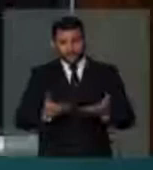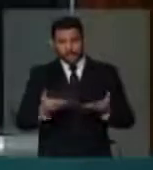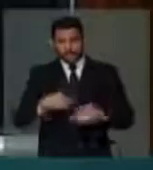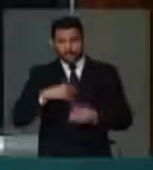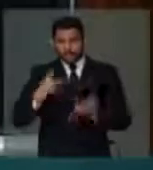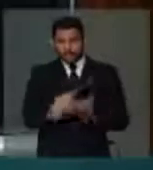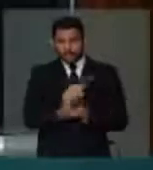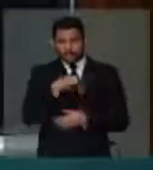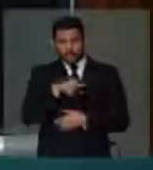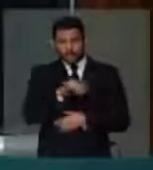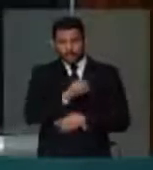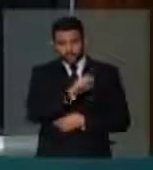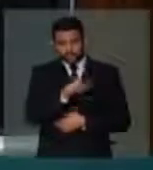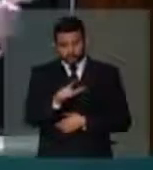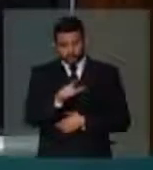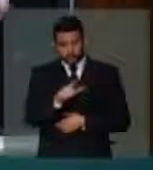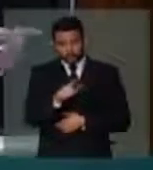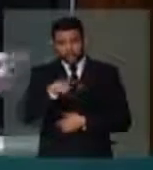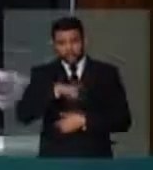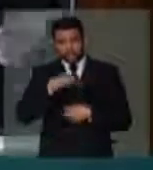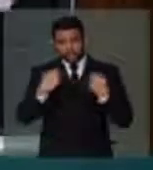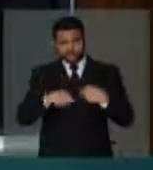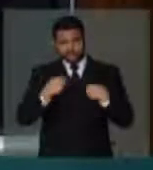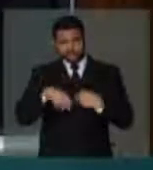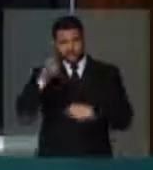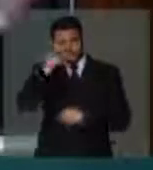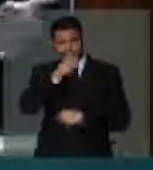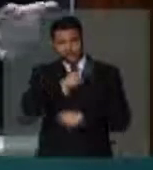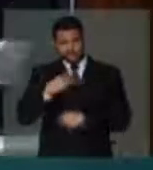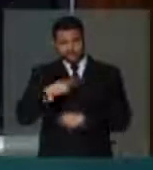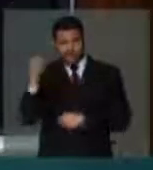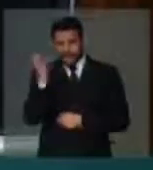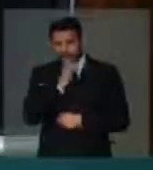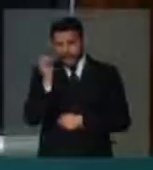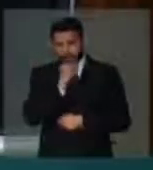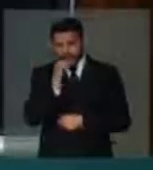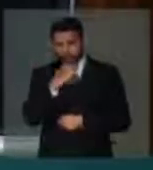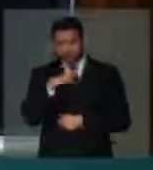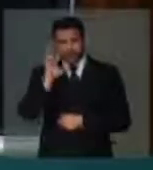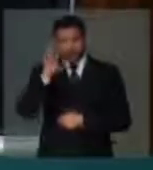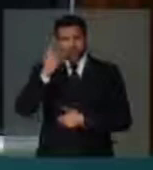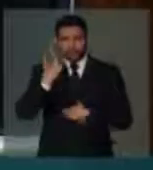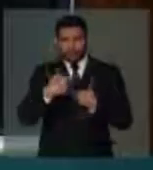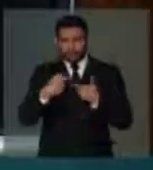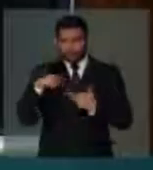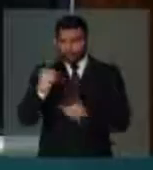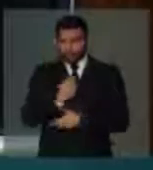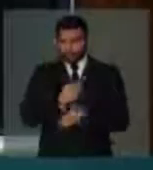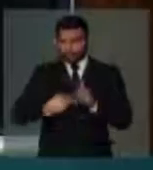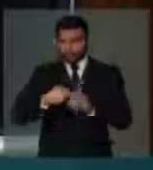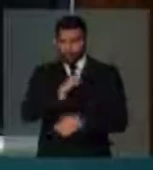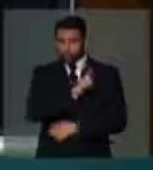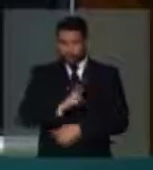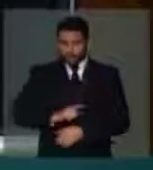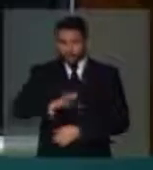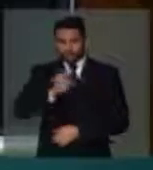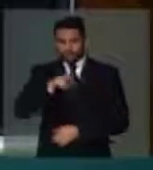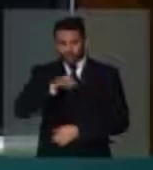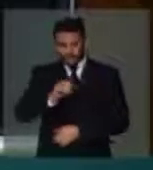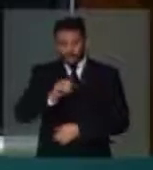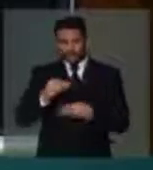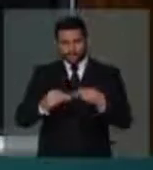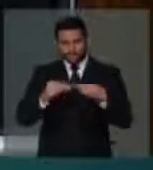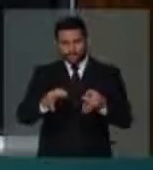Grosso do Sul. Nós precisamos, senhor presidente, de ações urgentes, por parte do nosso governo, da FUNAI, do Ministério